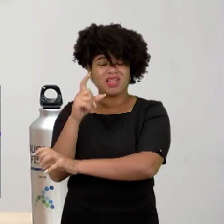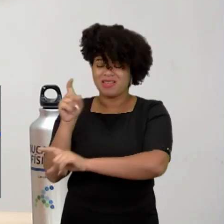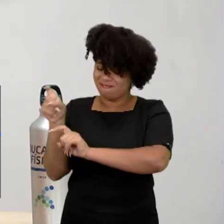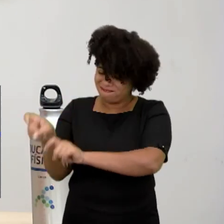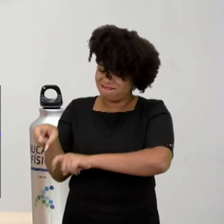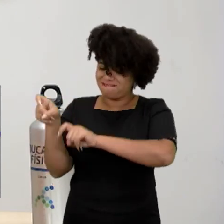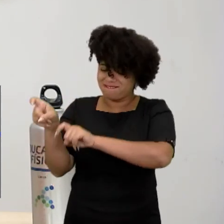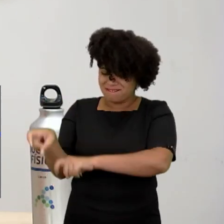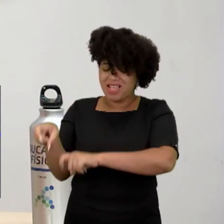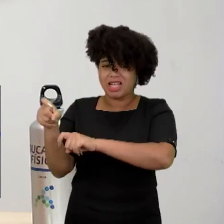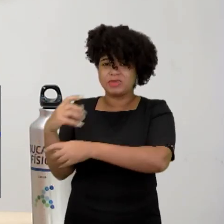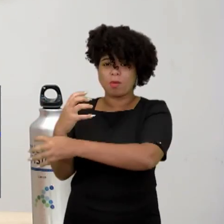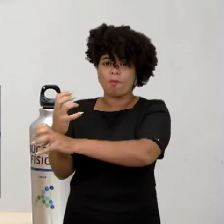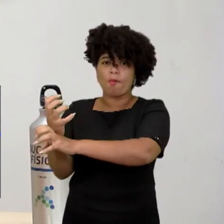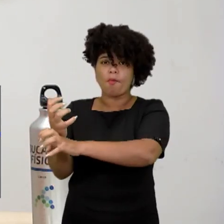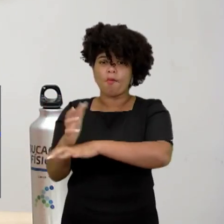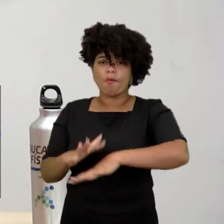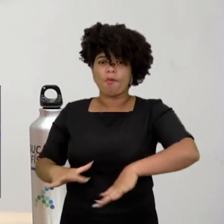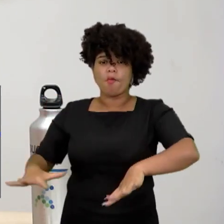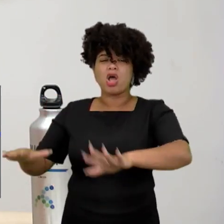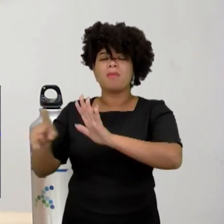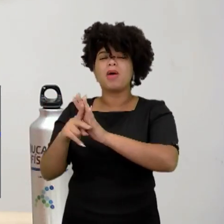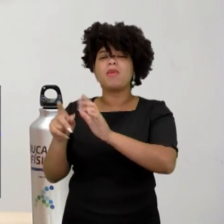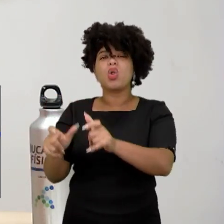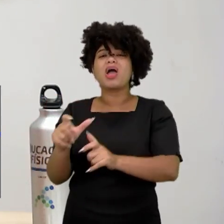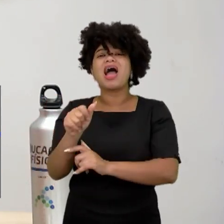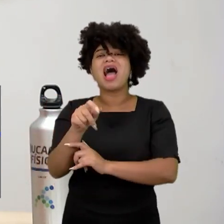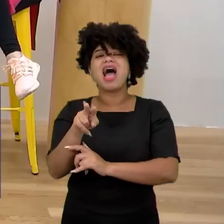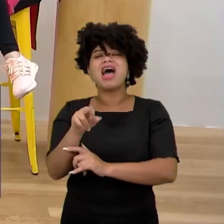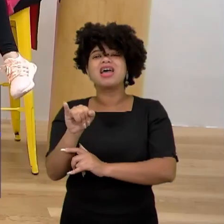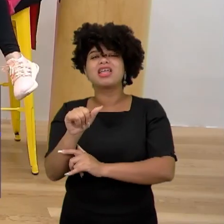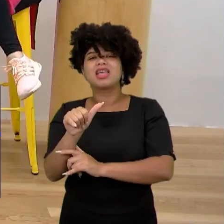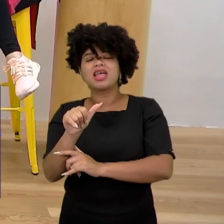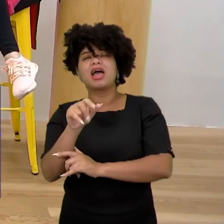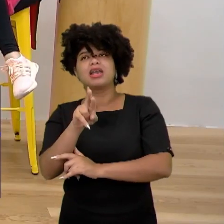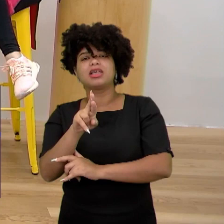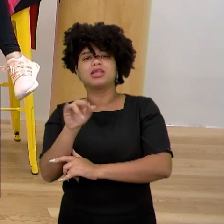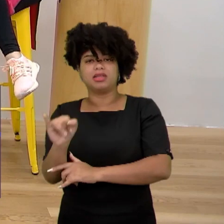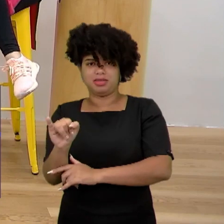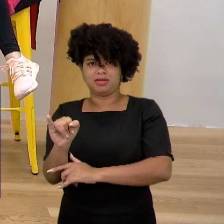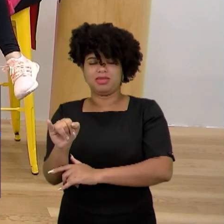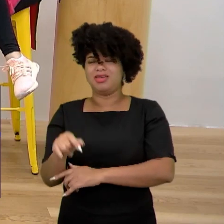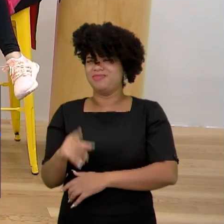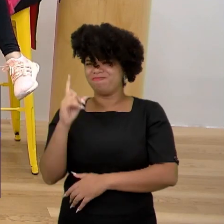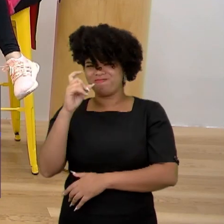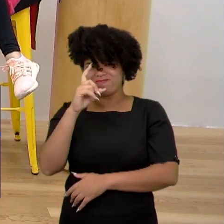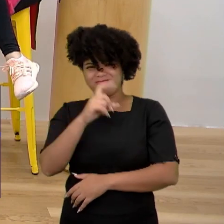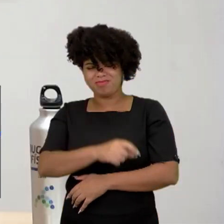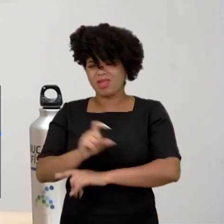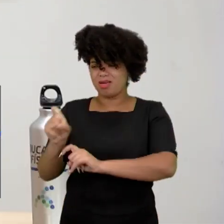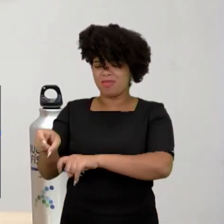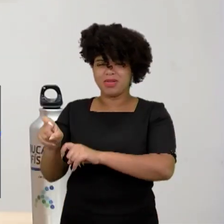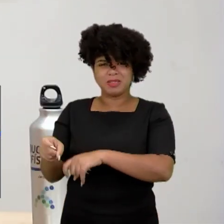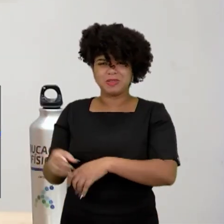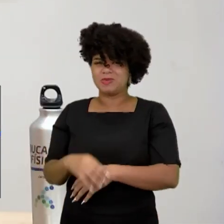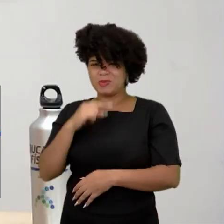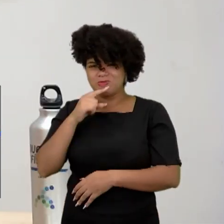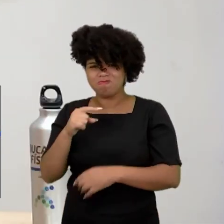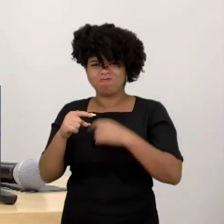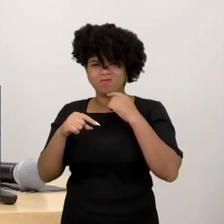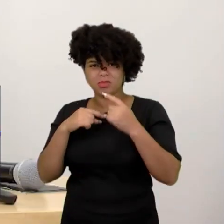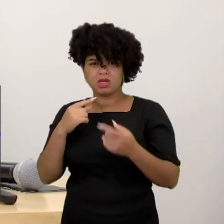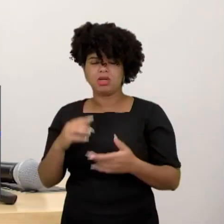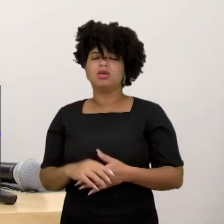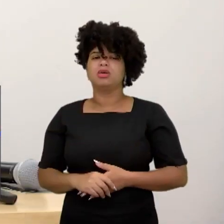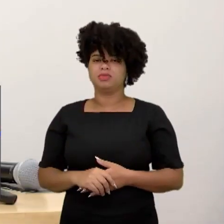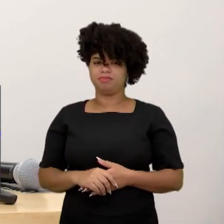de toda a região ali do Ariri, está ficando infértil. Olha que interessante. Então precisa mesmo... A gente